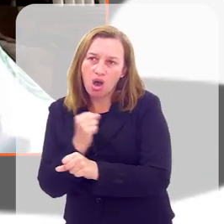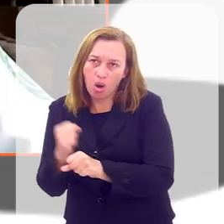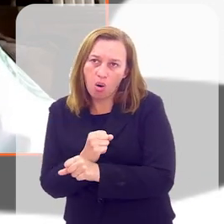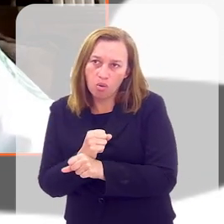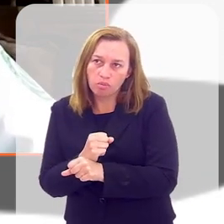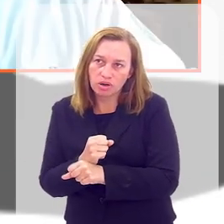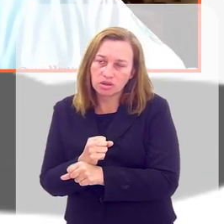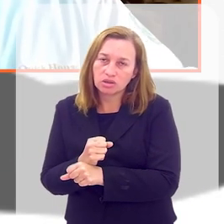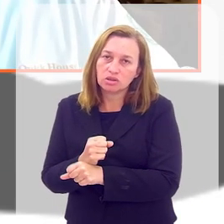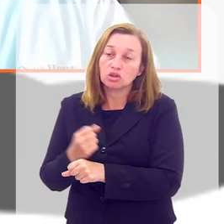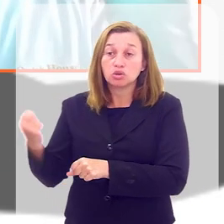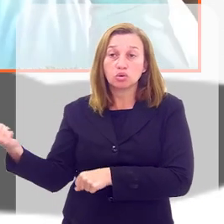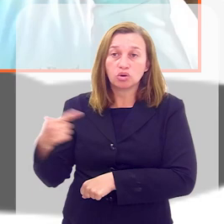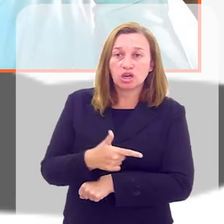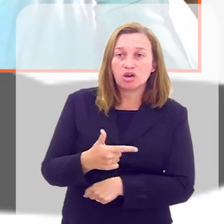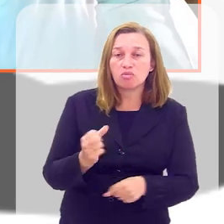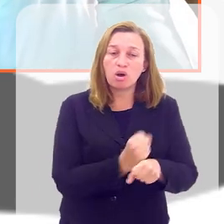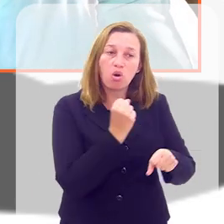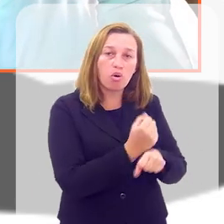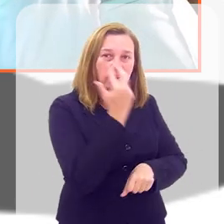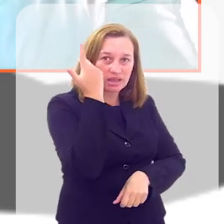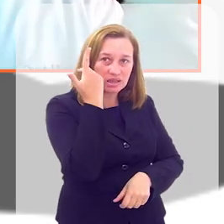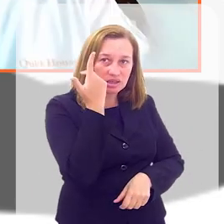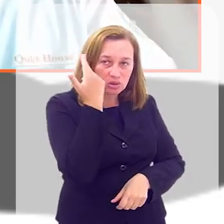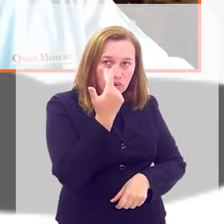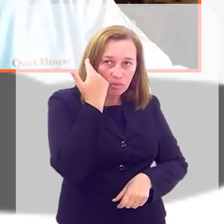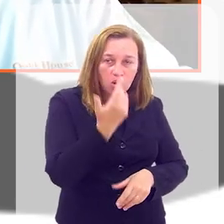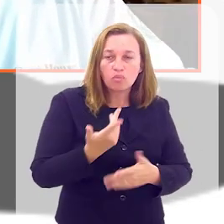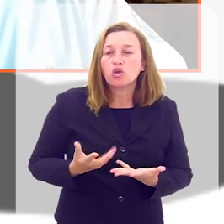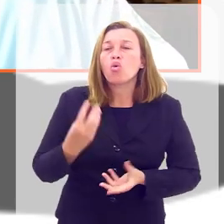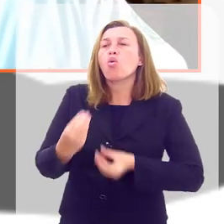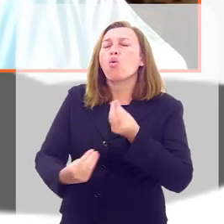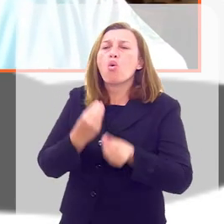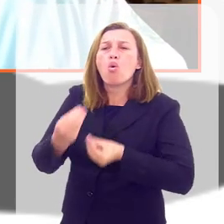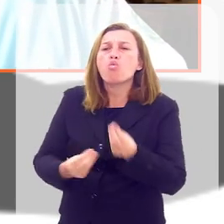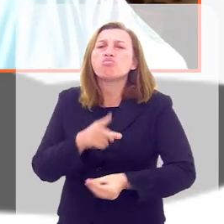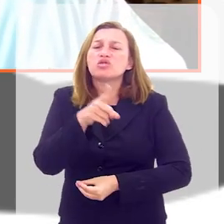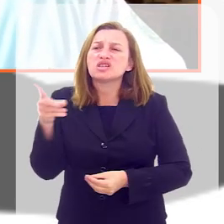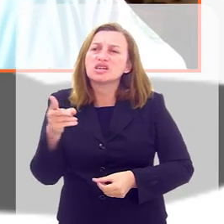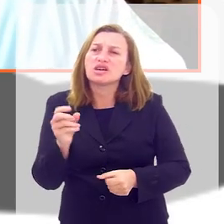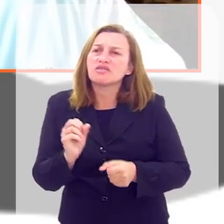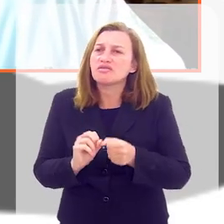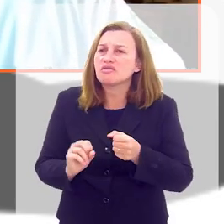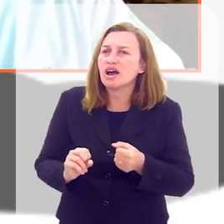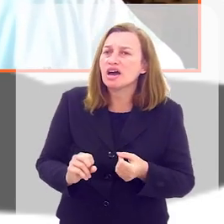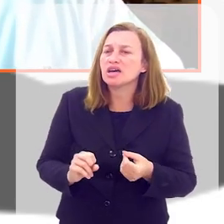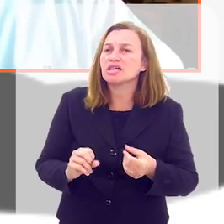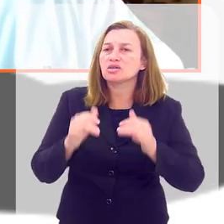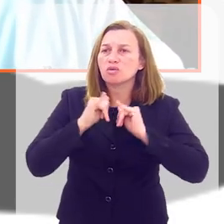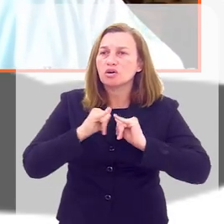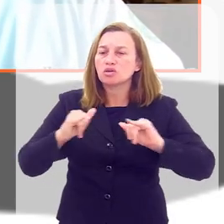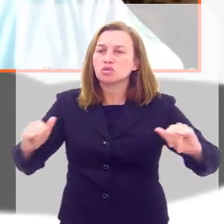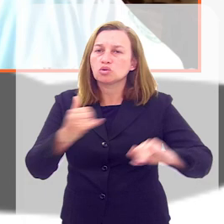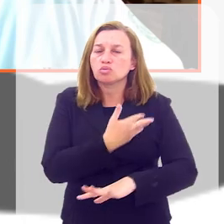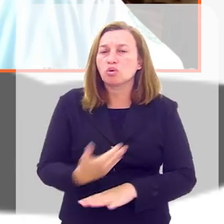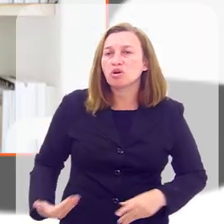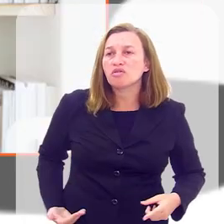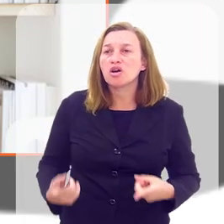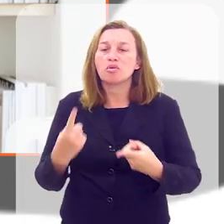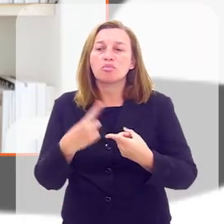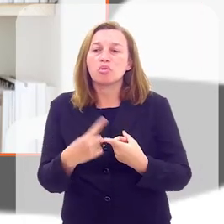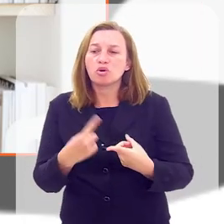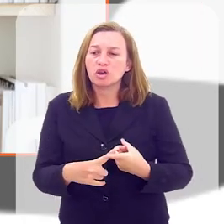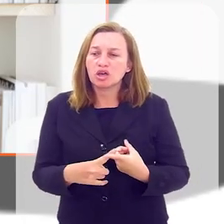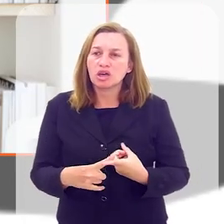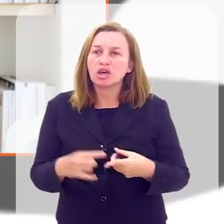de obra do que uma construção convencional E como é que você como é que vocês fazem esse anúncio para os